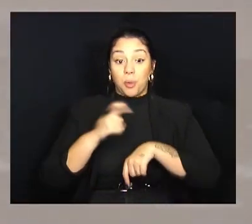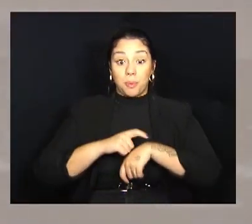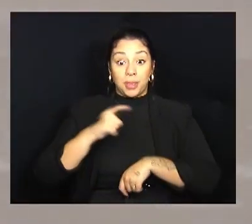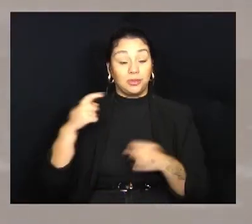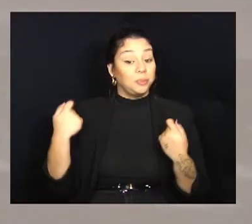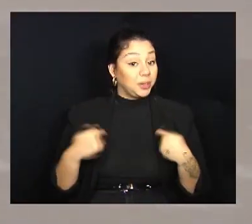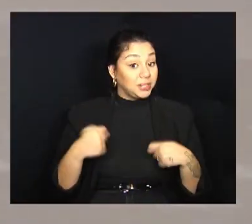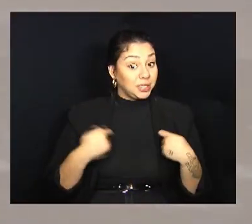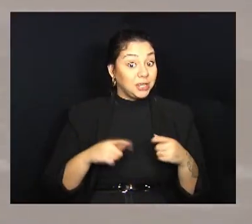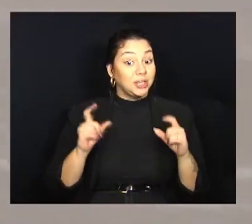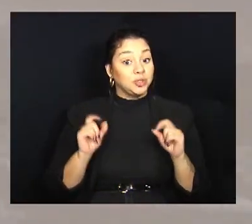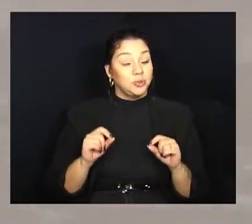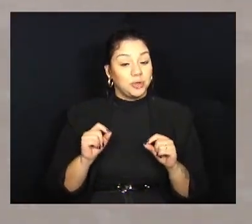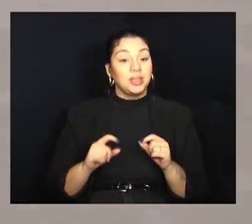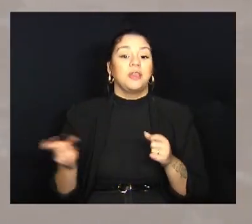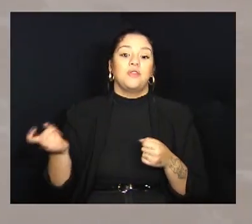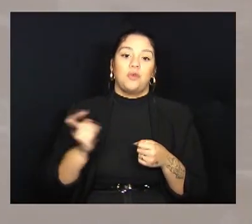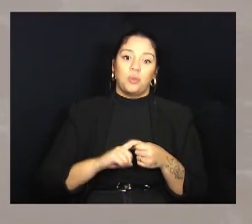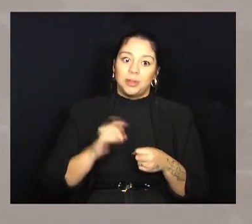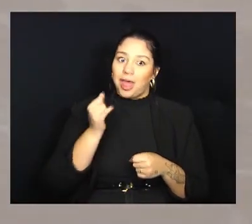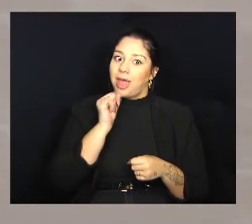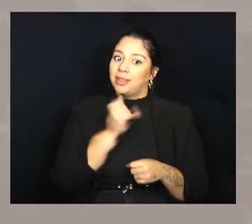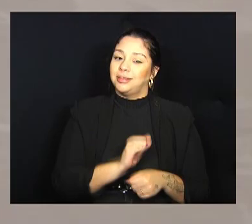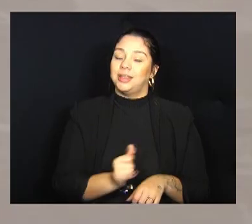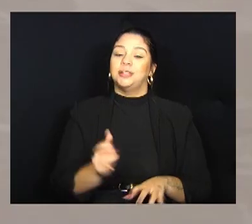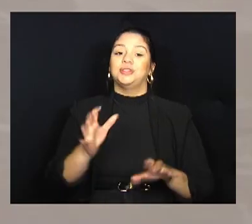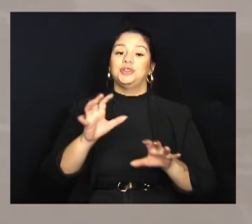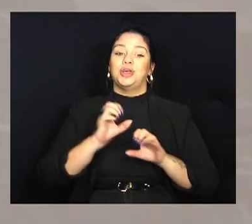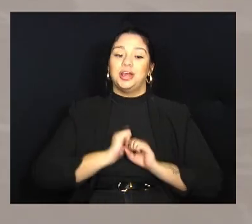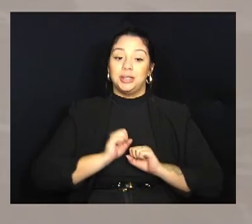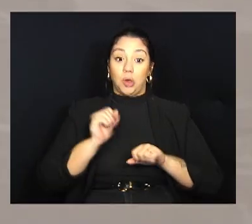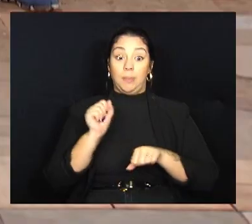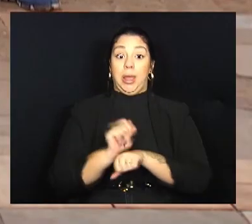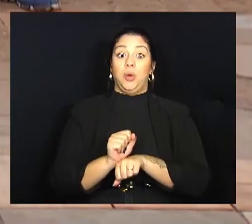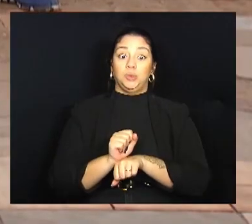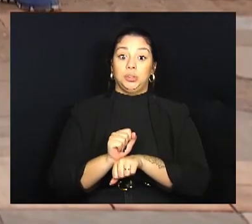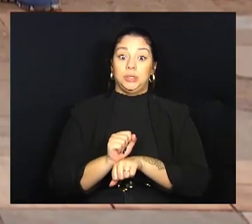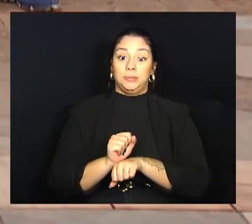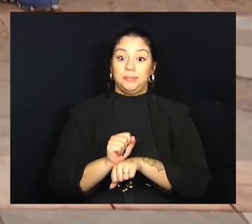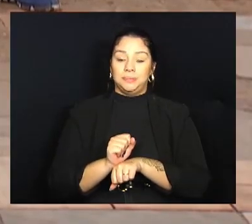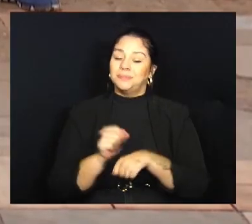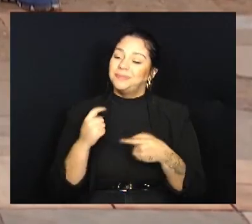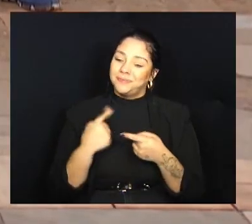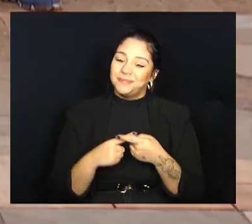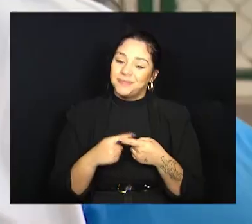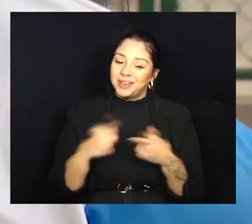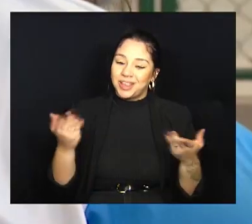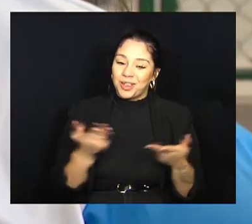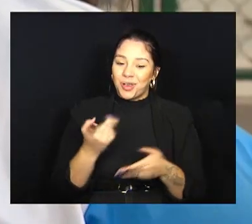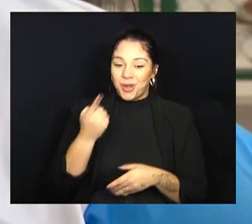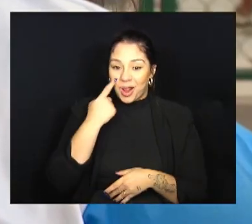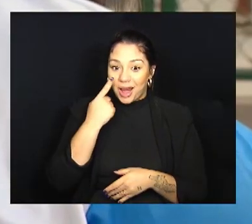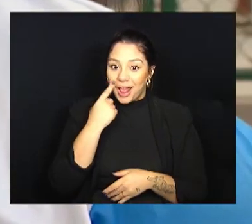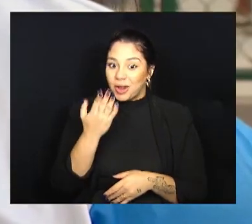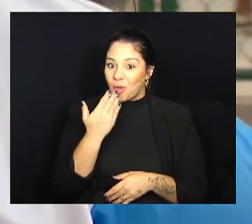preciso repor toda essa energia. Então pausa, porque é a hora do lanche. E a gente continuar brincando